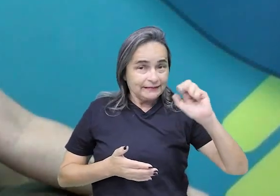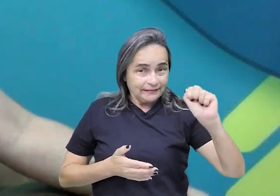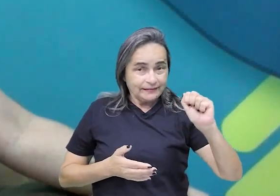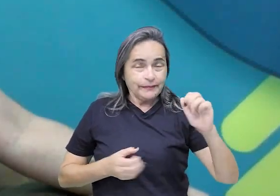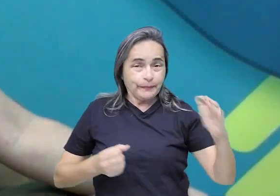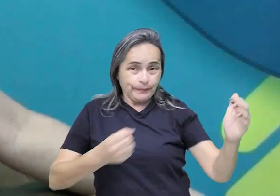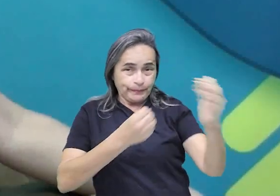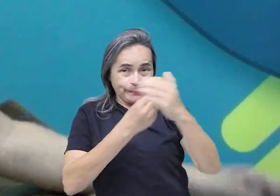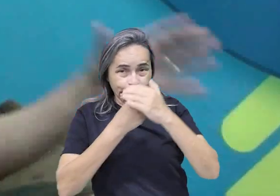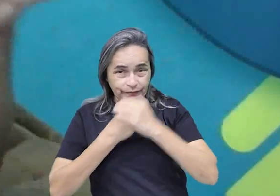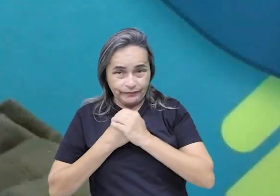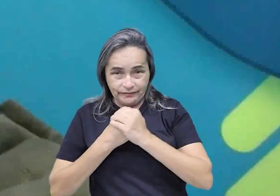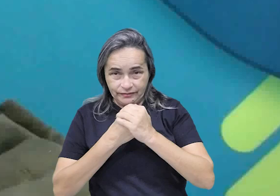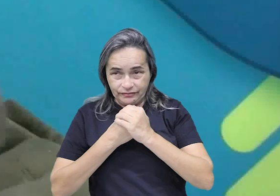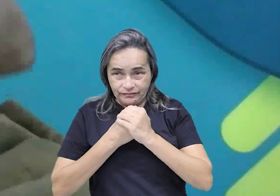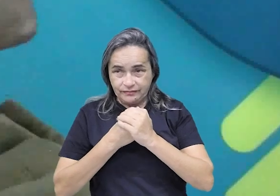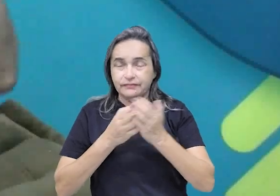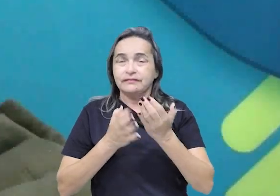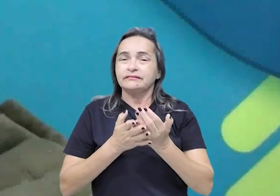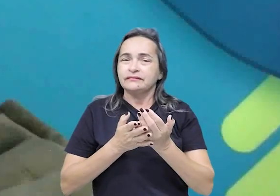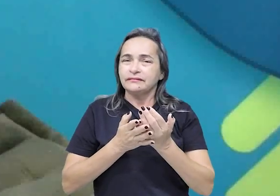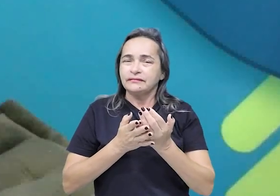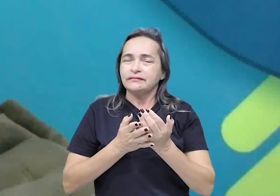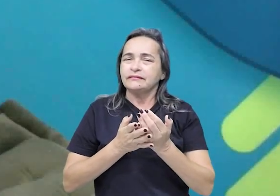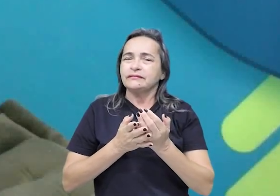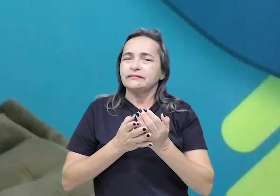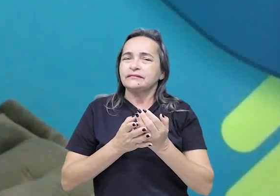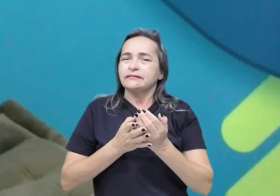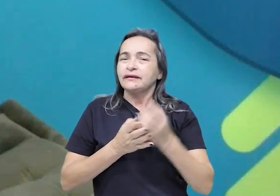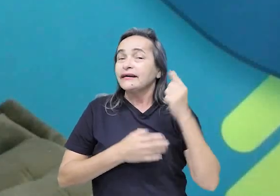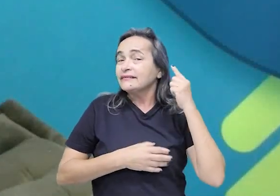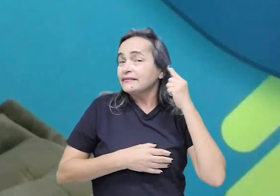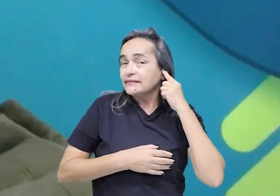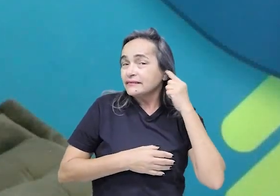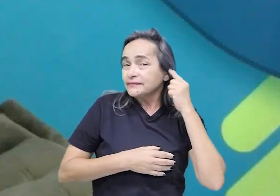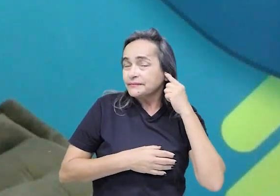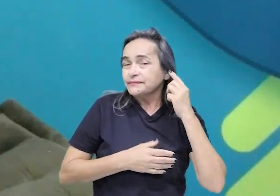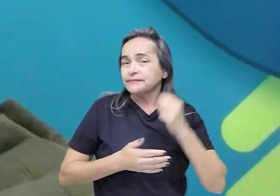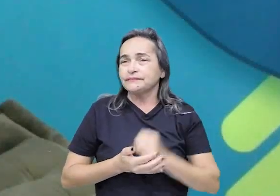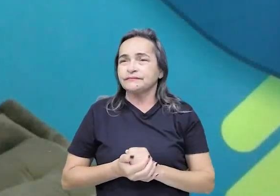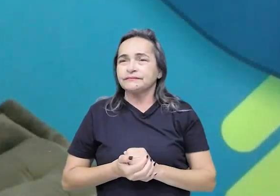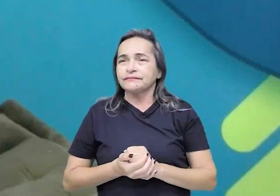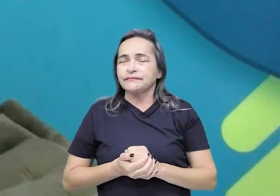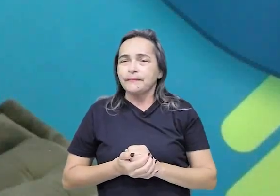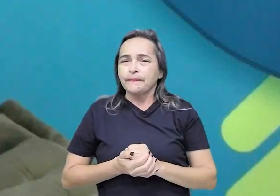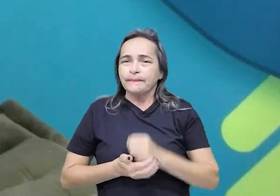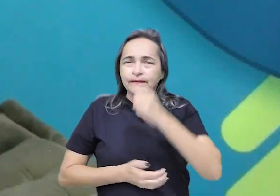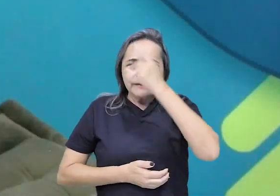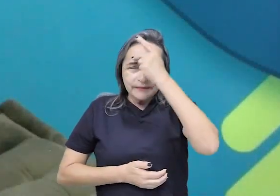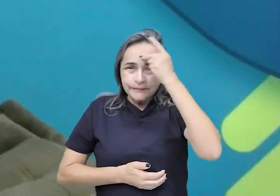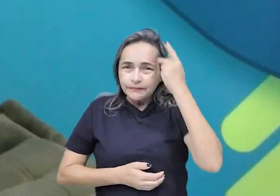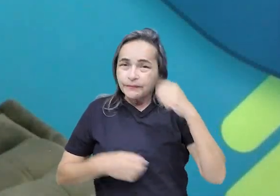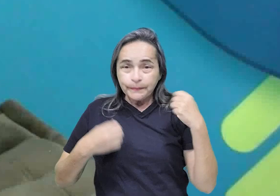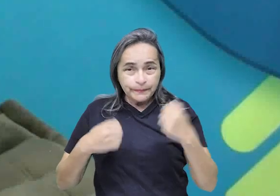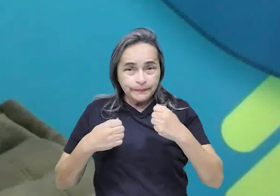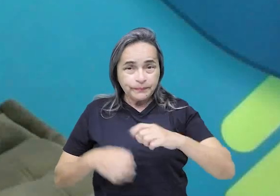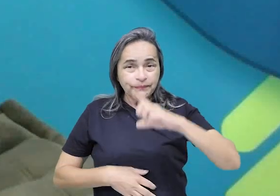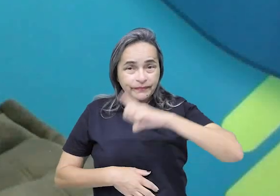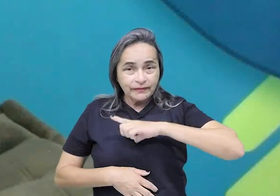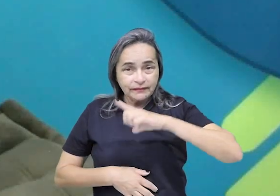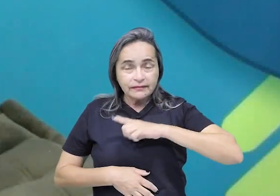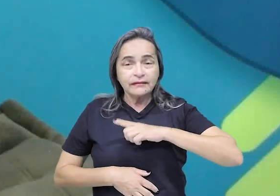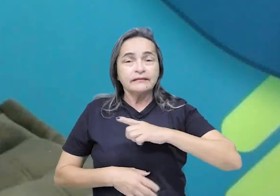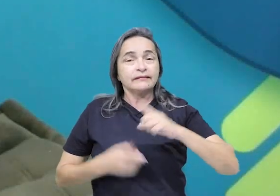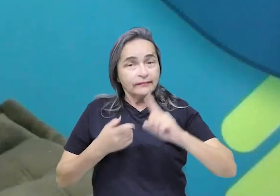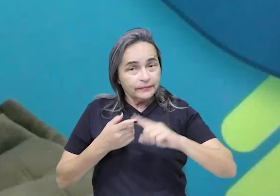membrana timpânica. E no geral, de modo geral, as pessoas, elas precisam ter o equilíbrio na produção